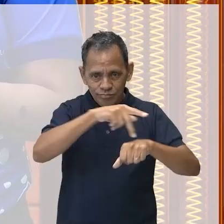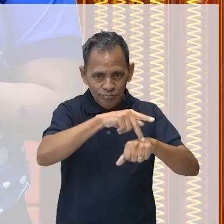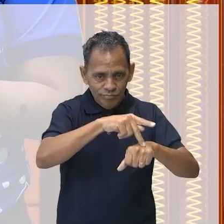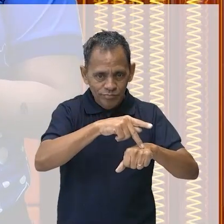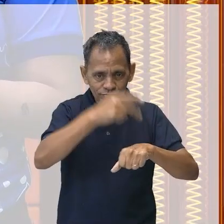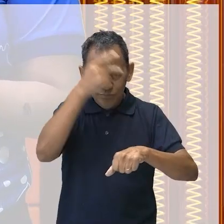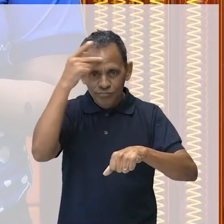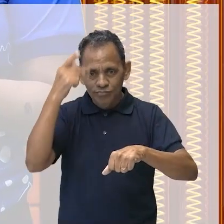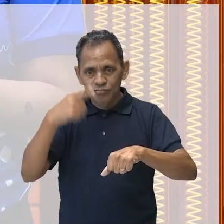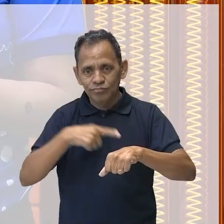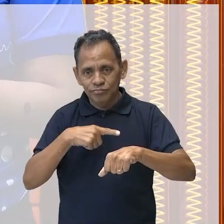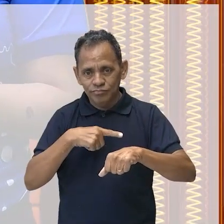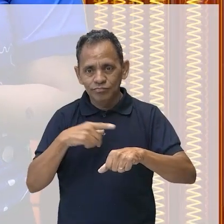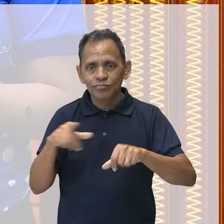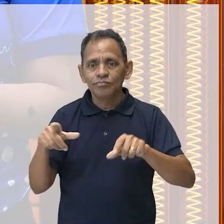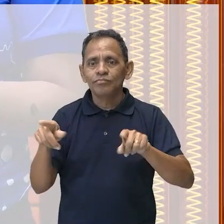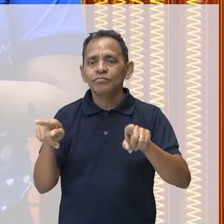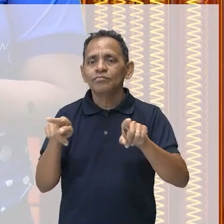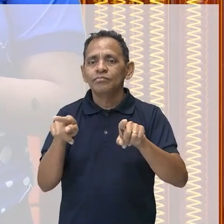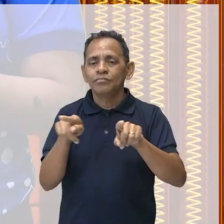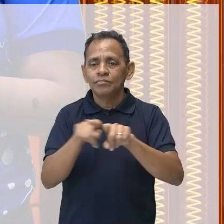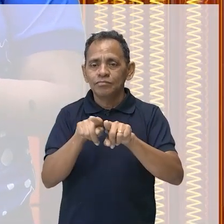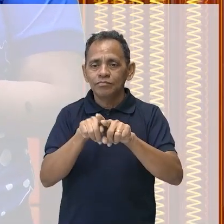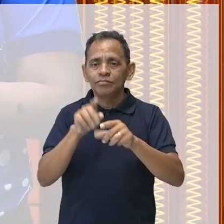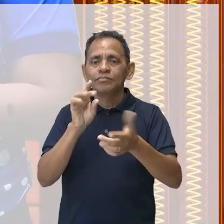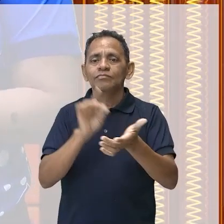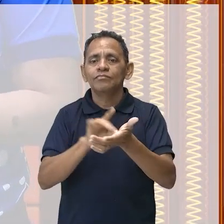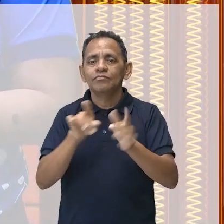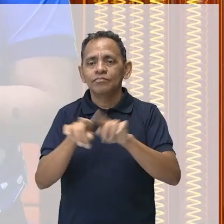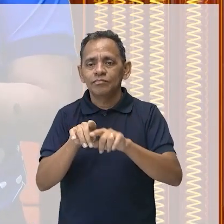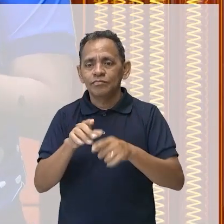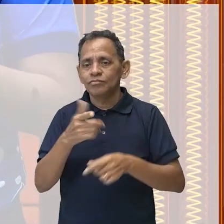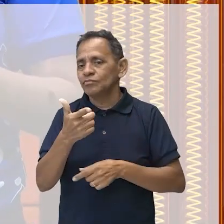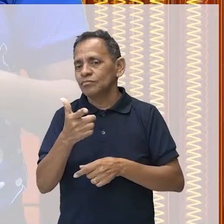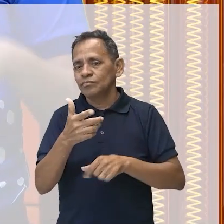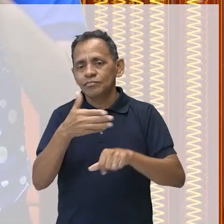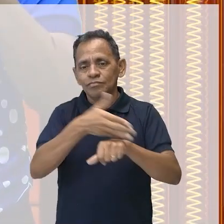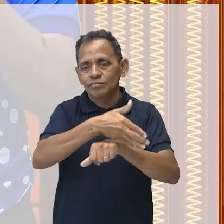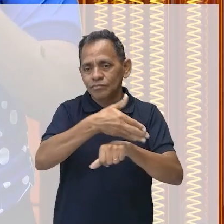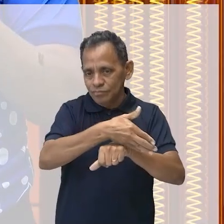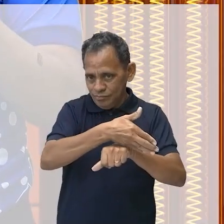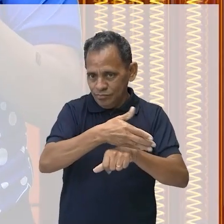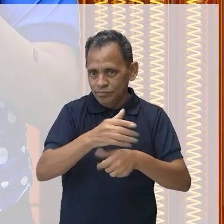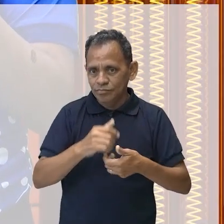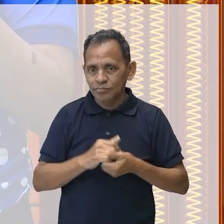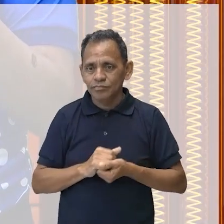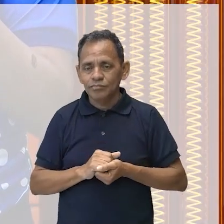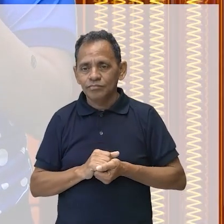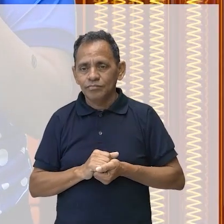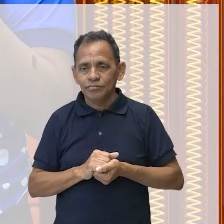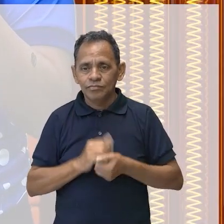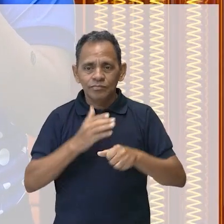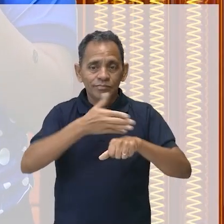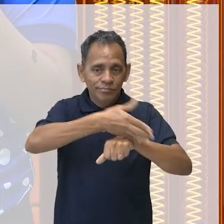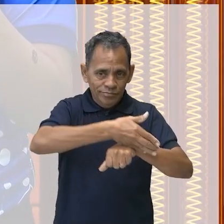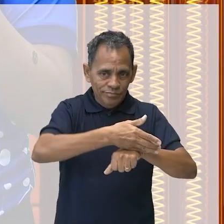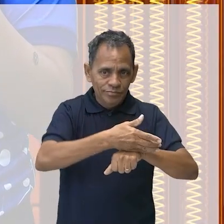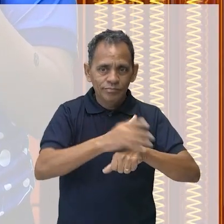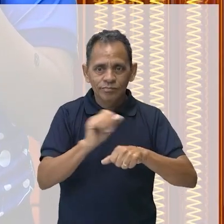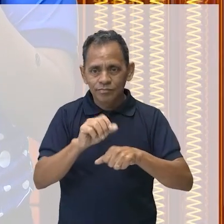elas acabam, né, não tendo, né, esse acesso onde esses países